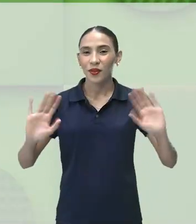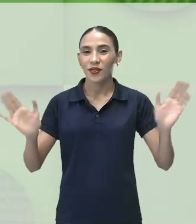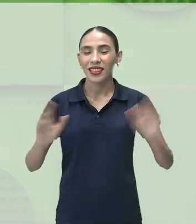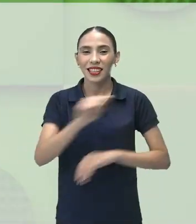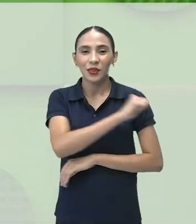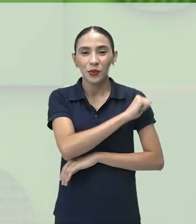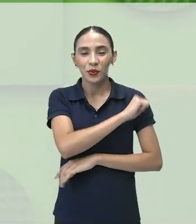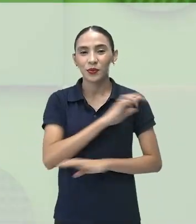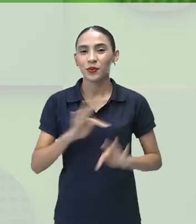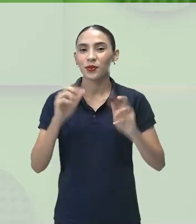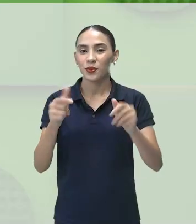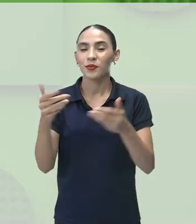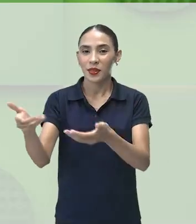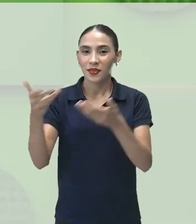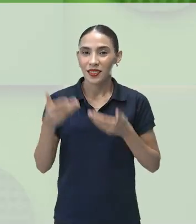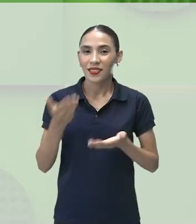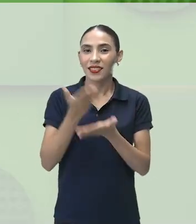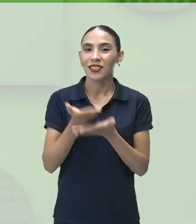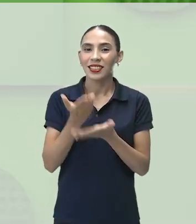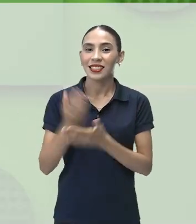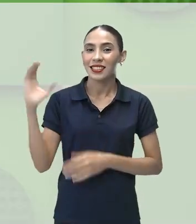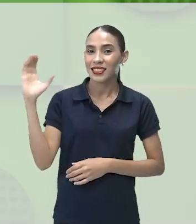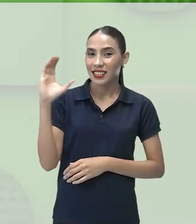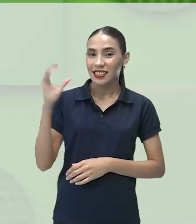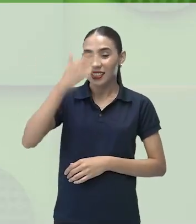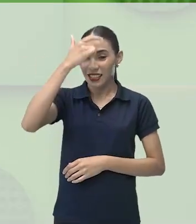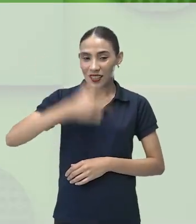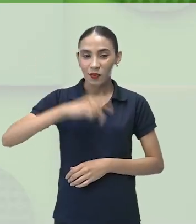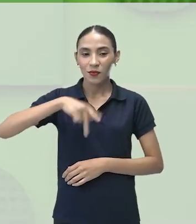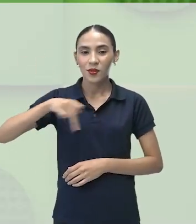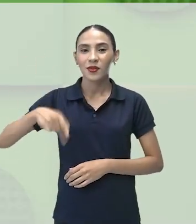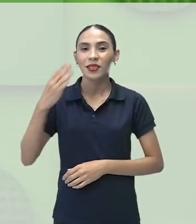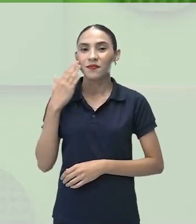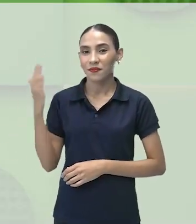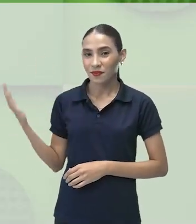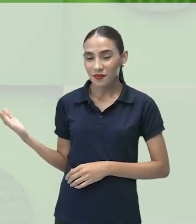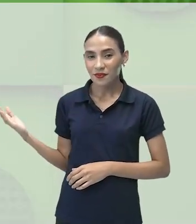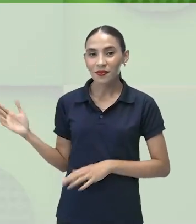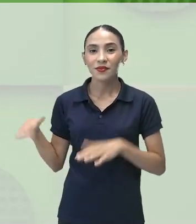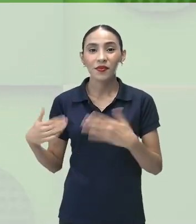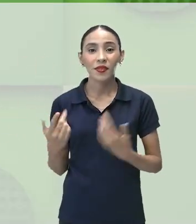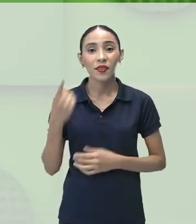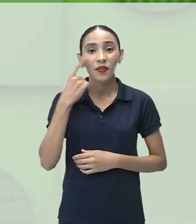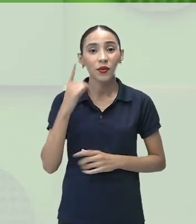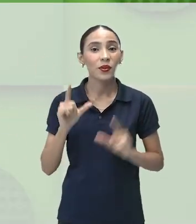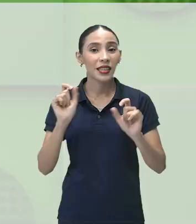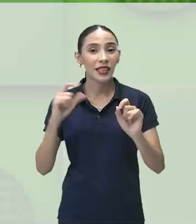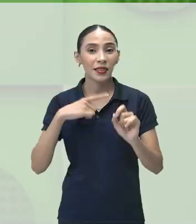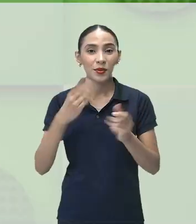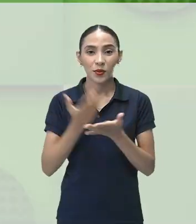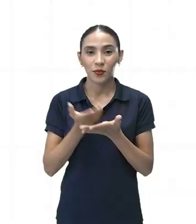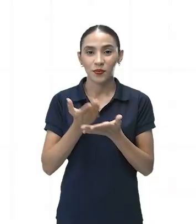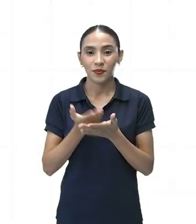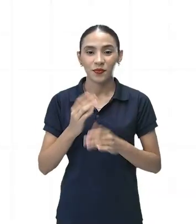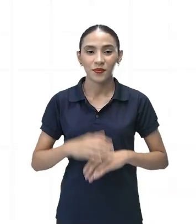Olá, sejam todos muito bem-vindos para mais uma aula de ciências. Eu sou a professora Carla Aiden. Vamos ver o que teremos hoje?